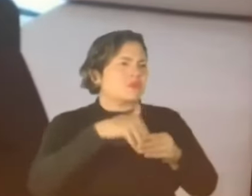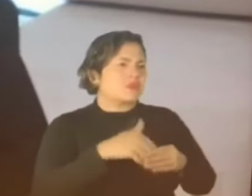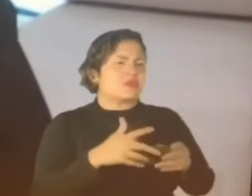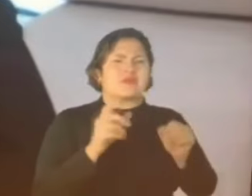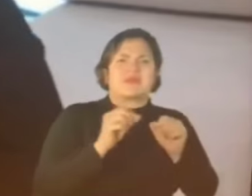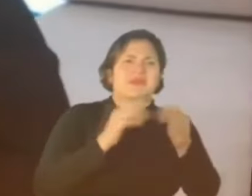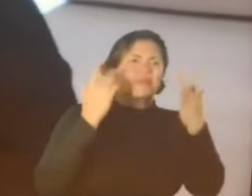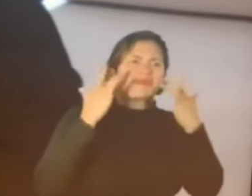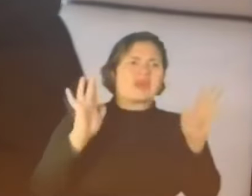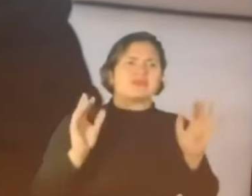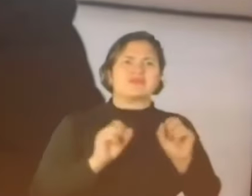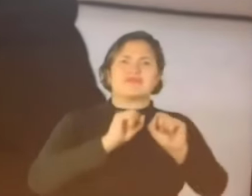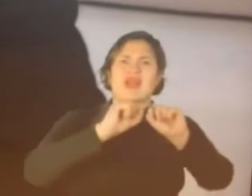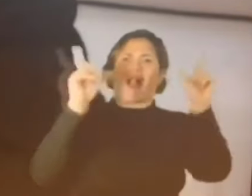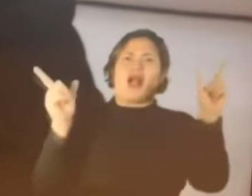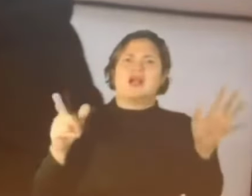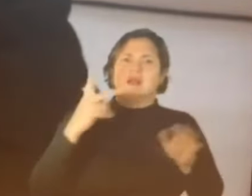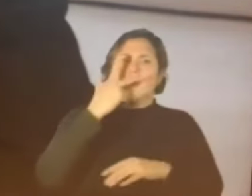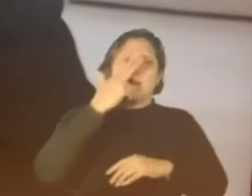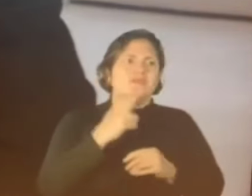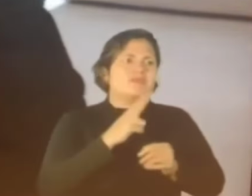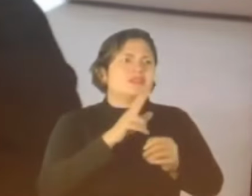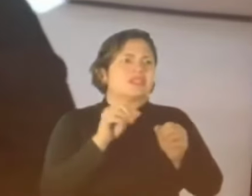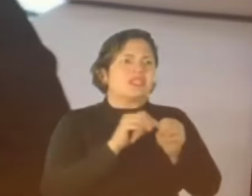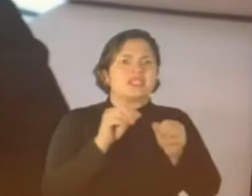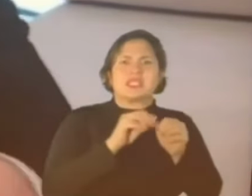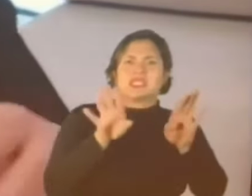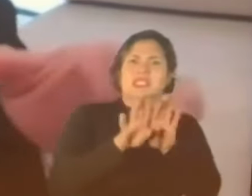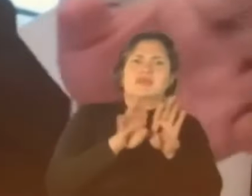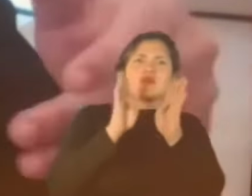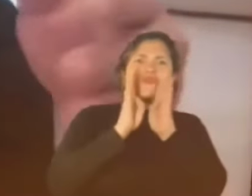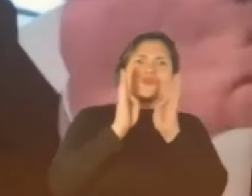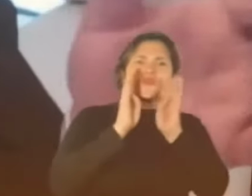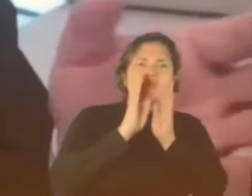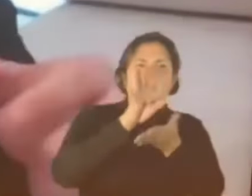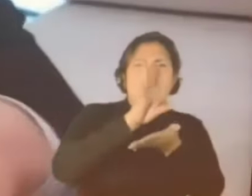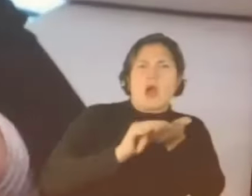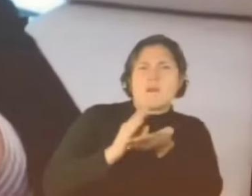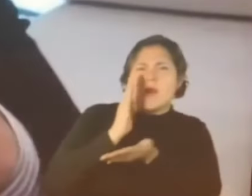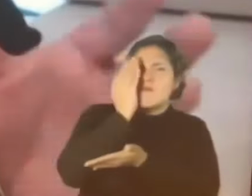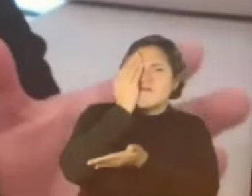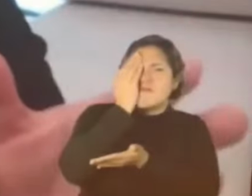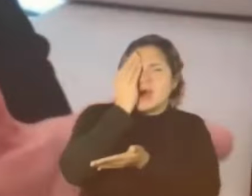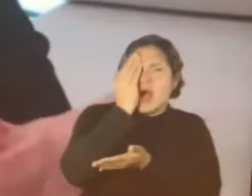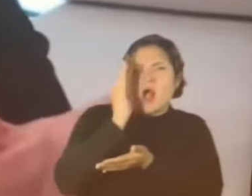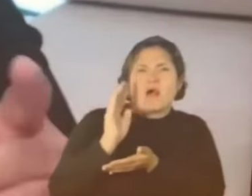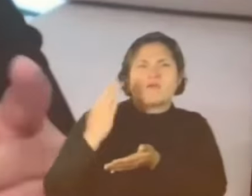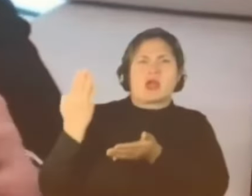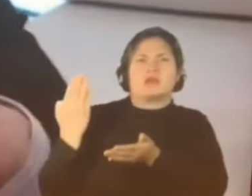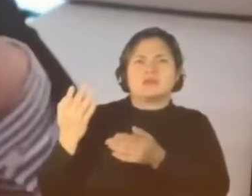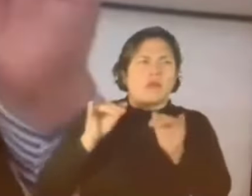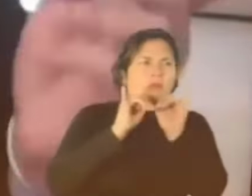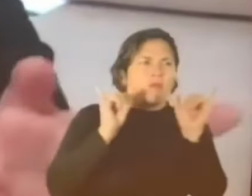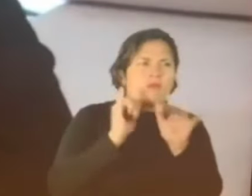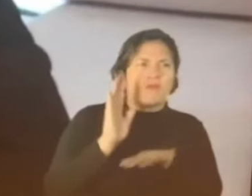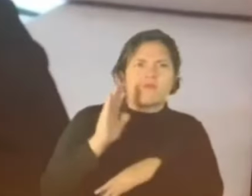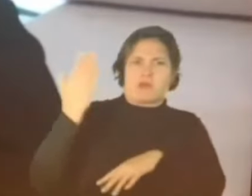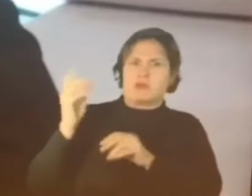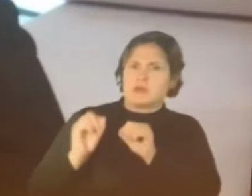clara, um hackeamento de uma página de Facebook, uma questão de fake news que nem causa